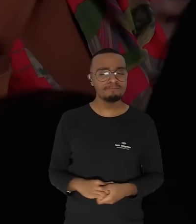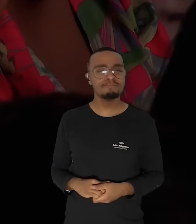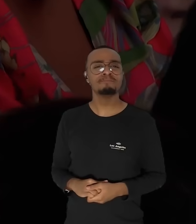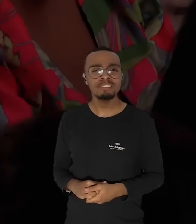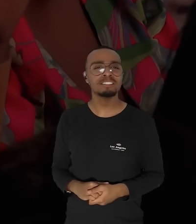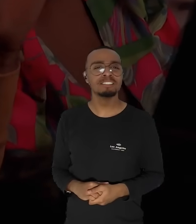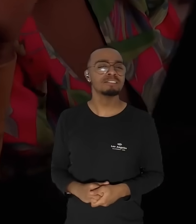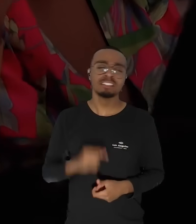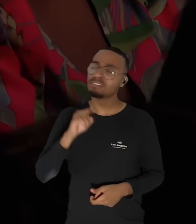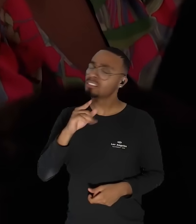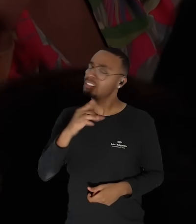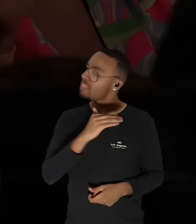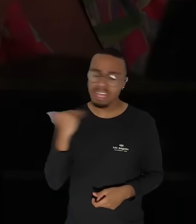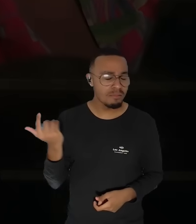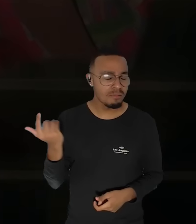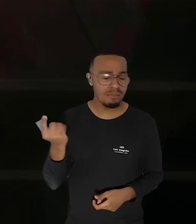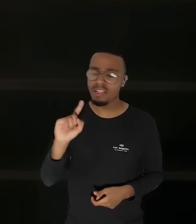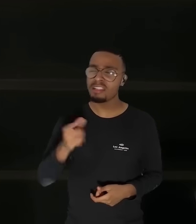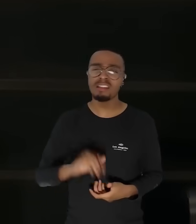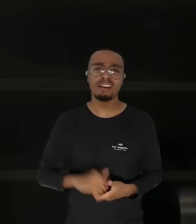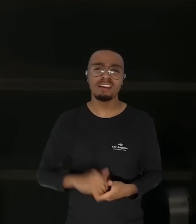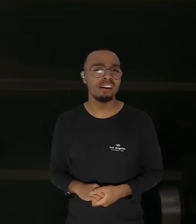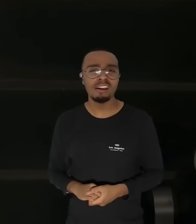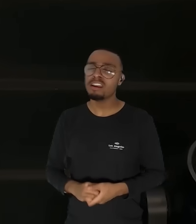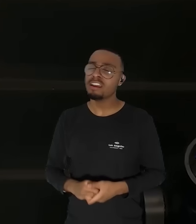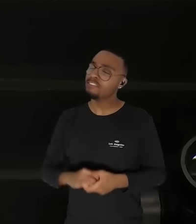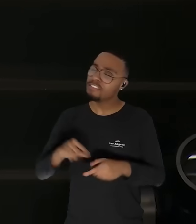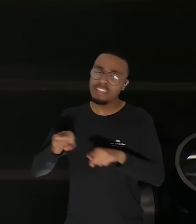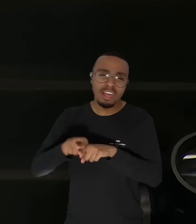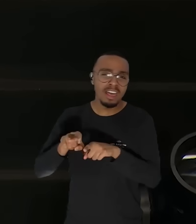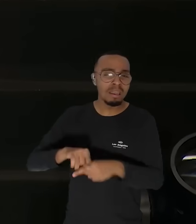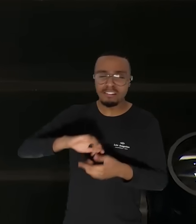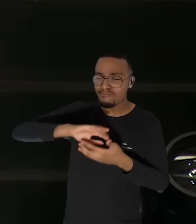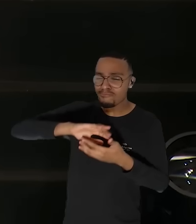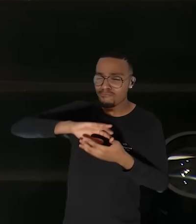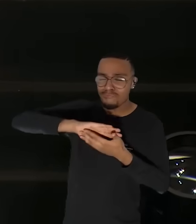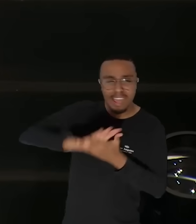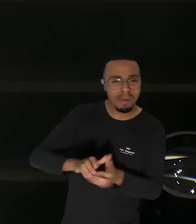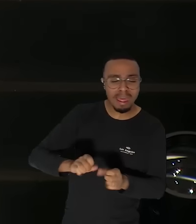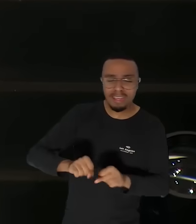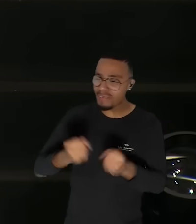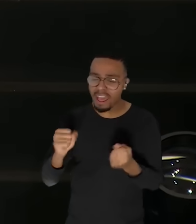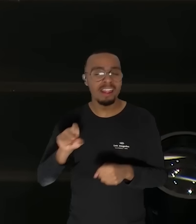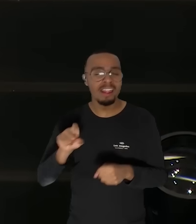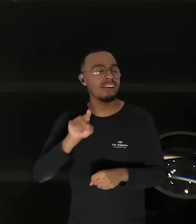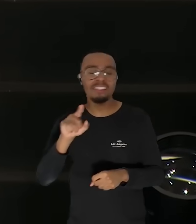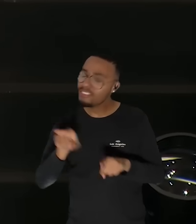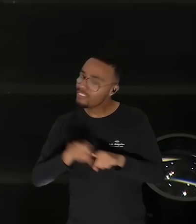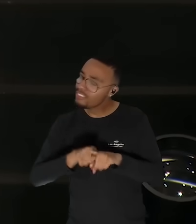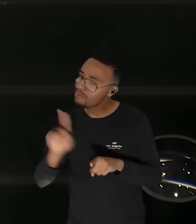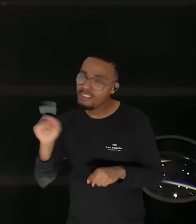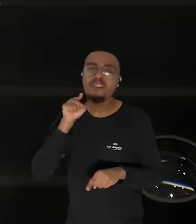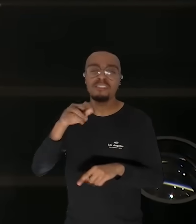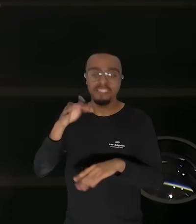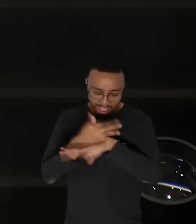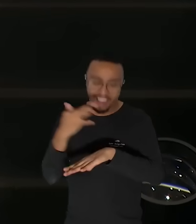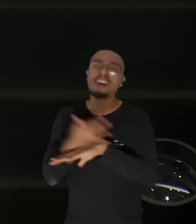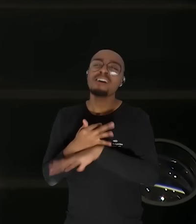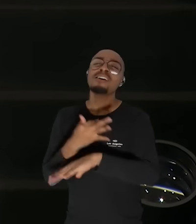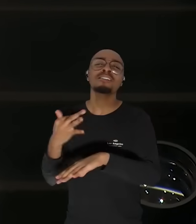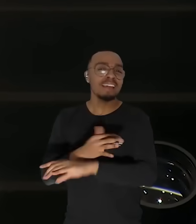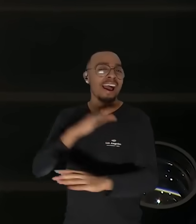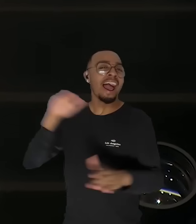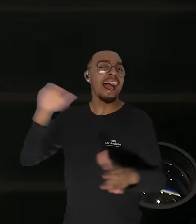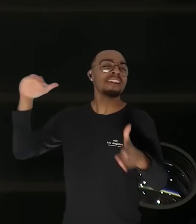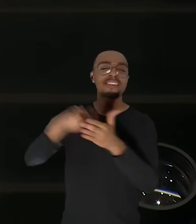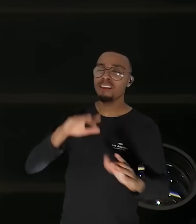Não vai morrer, não vai quebrar. Vai chegar do outro lado, vai chegar do outro lado,